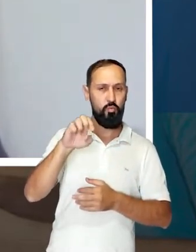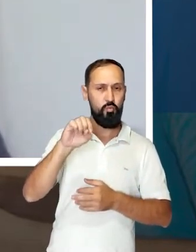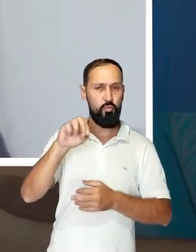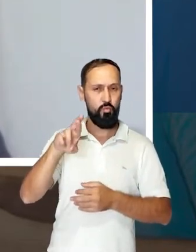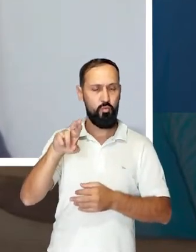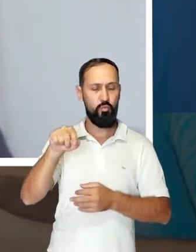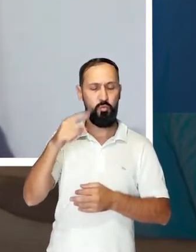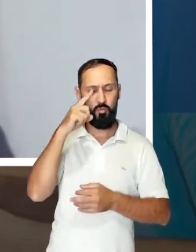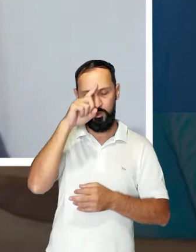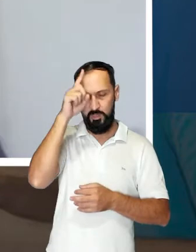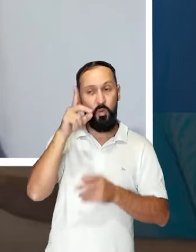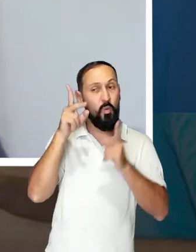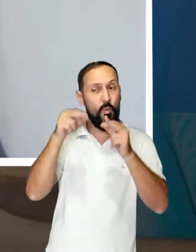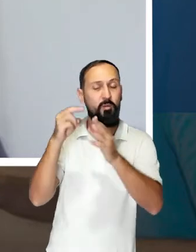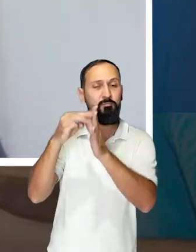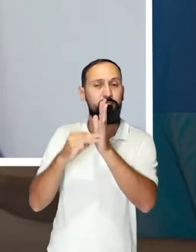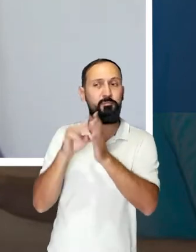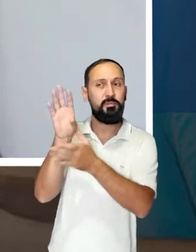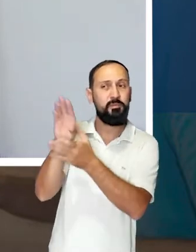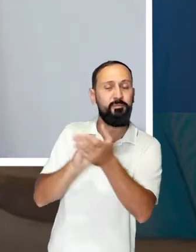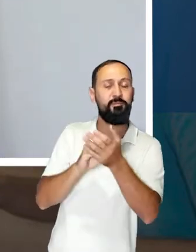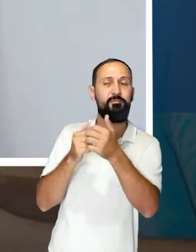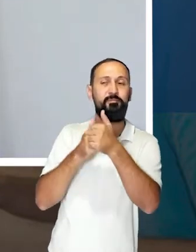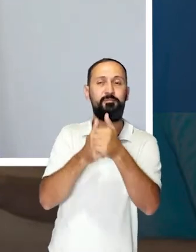para criar o personagem do Sherlock,